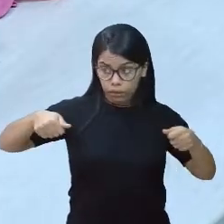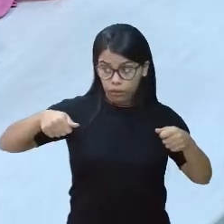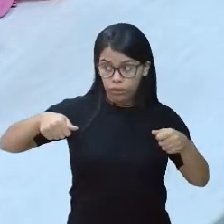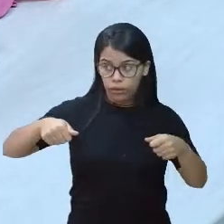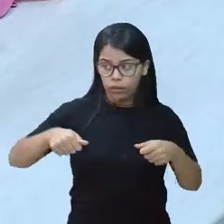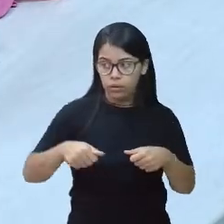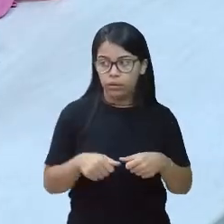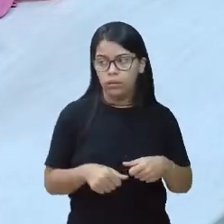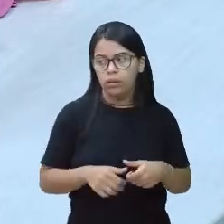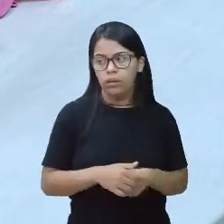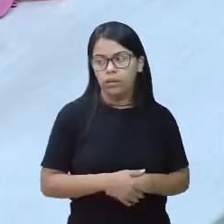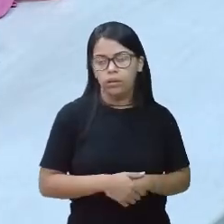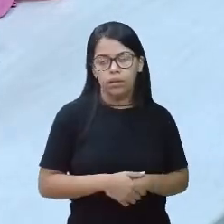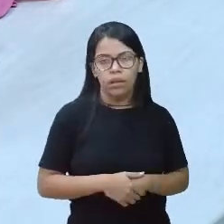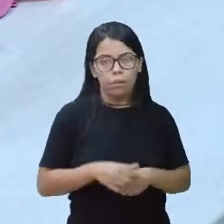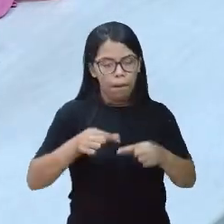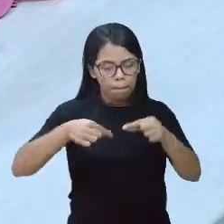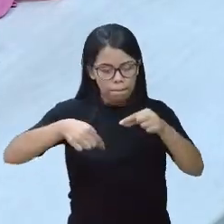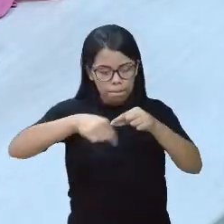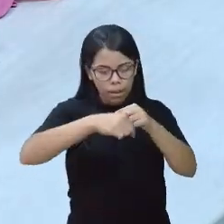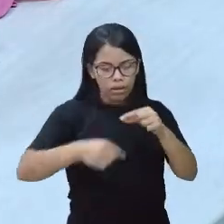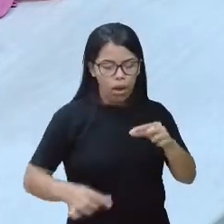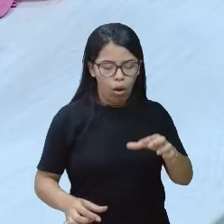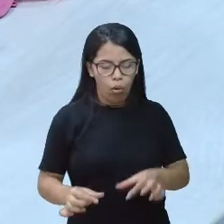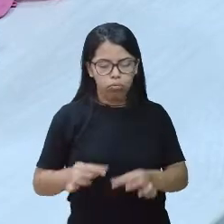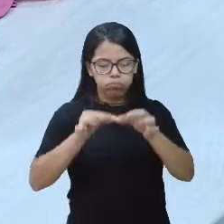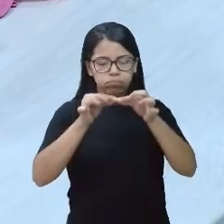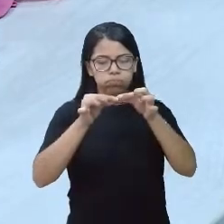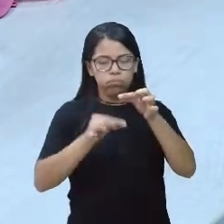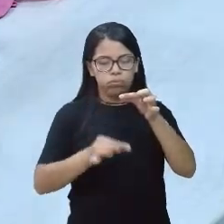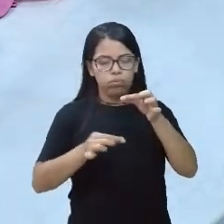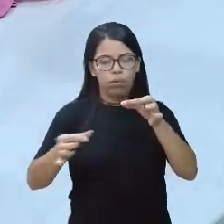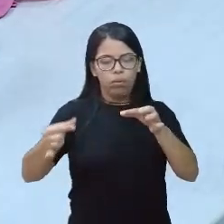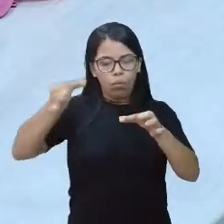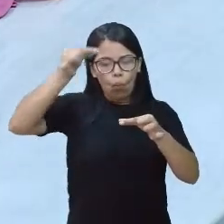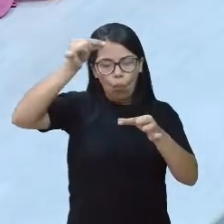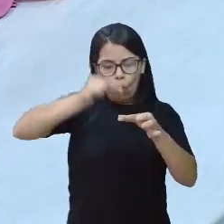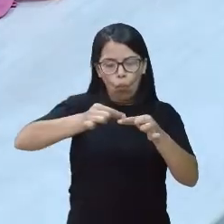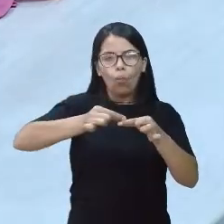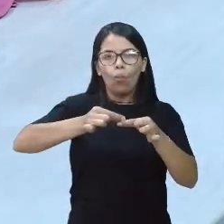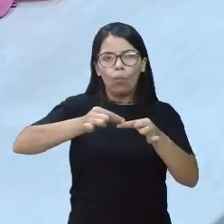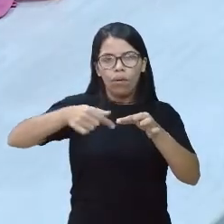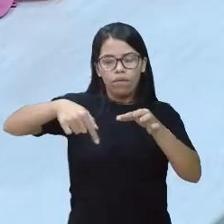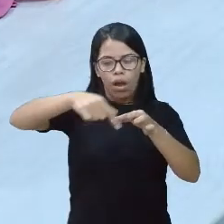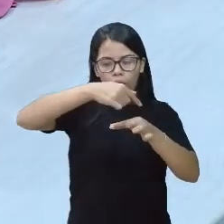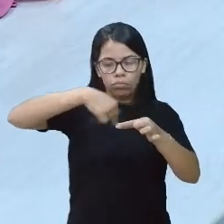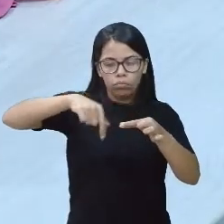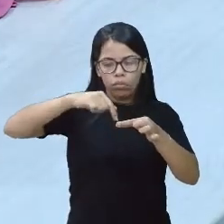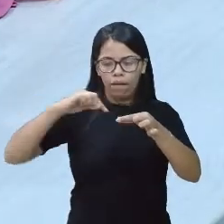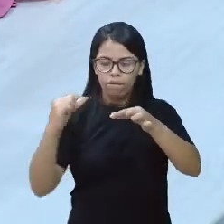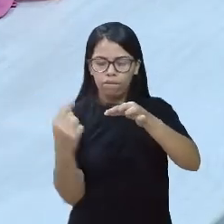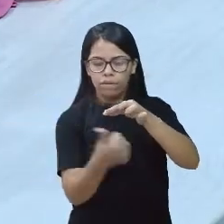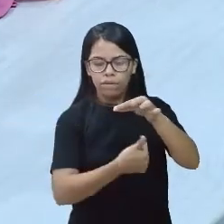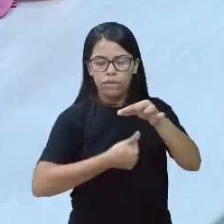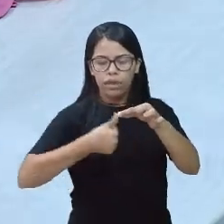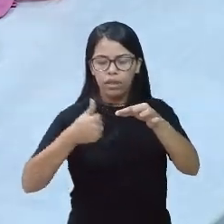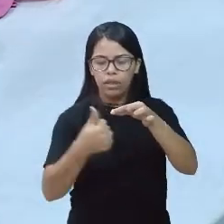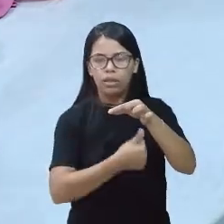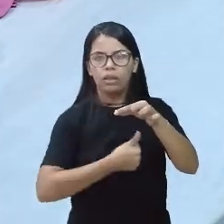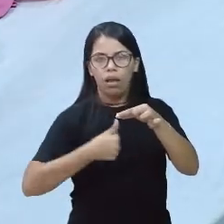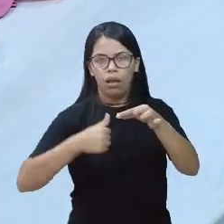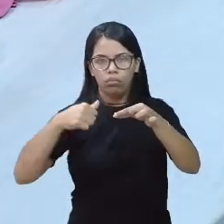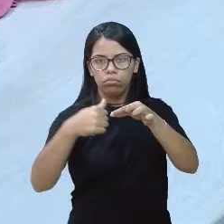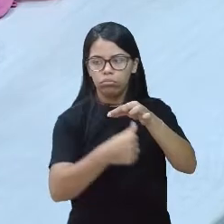durex para prender, né, a bolinha no canudo, para a bolinha não sair. Então, aqui